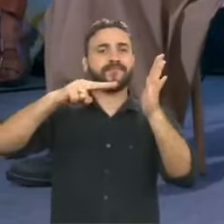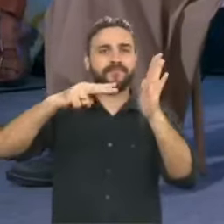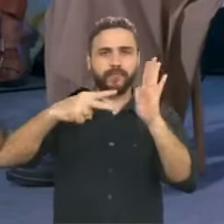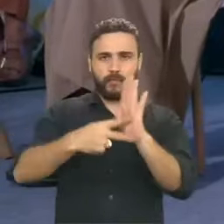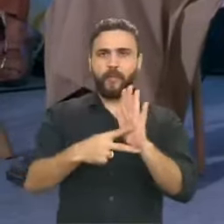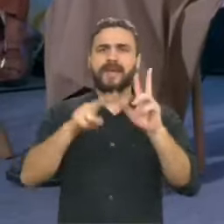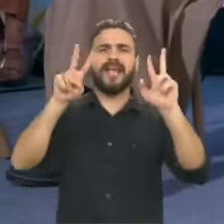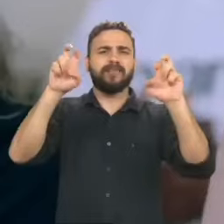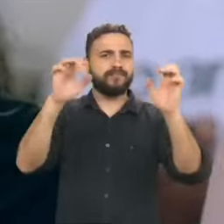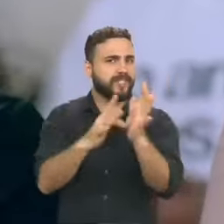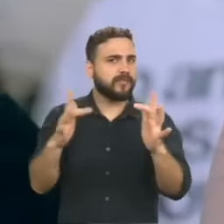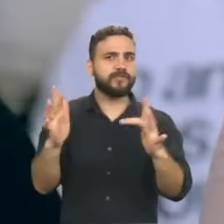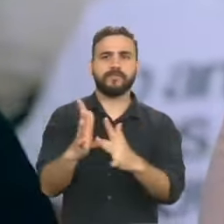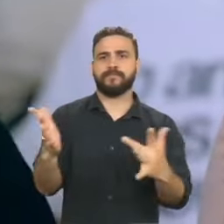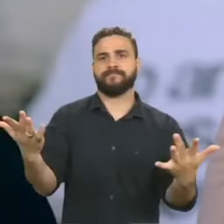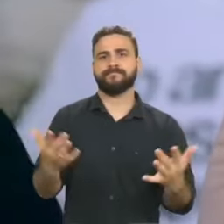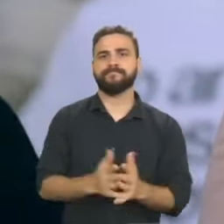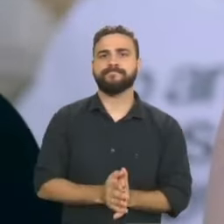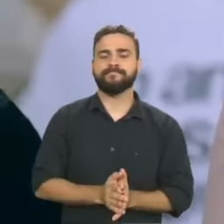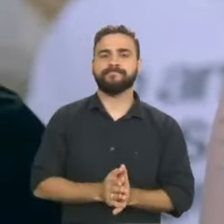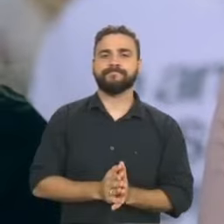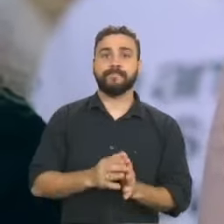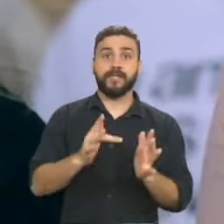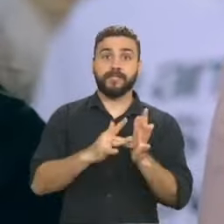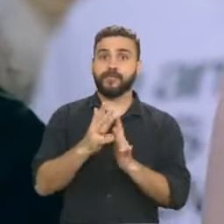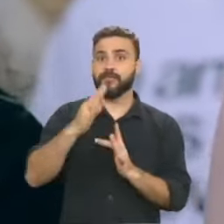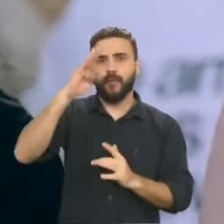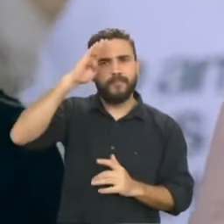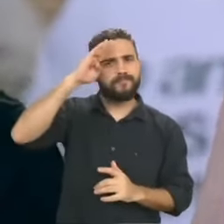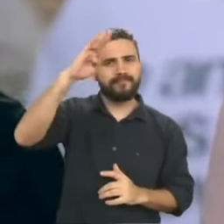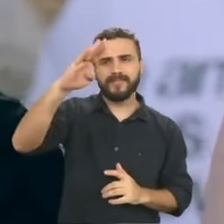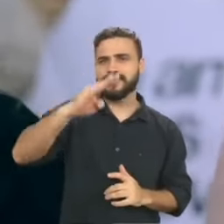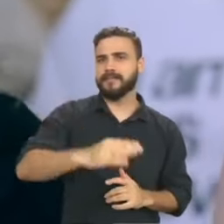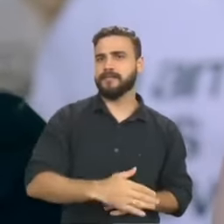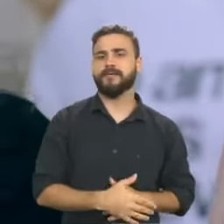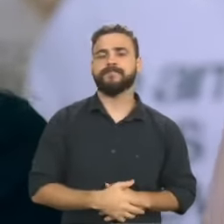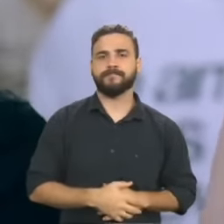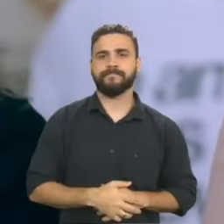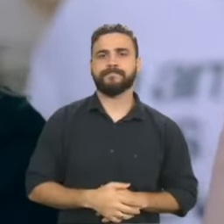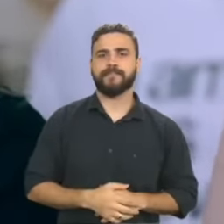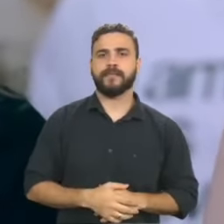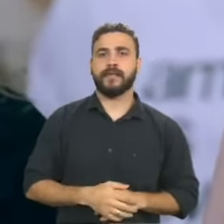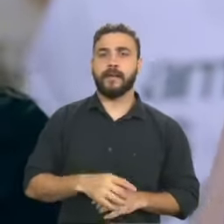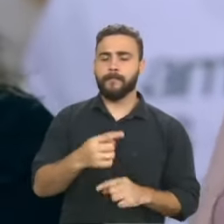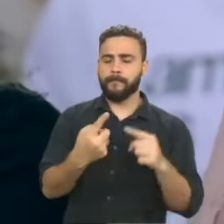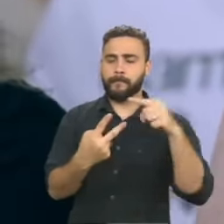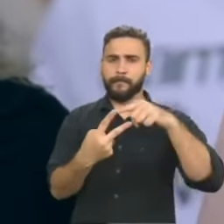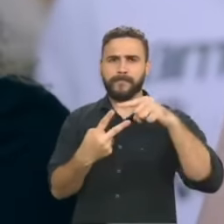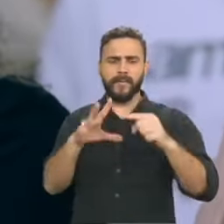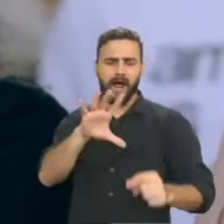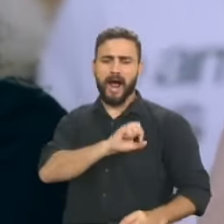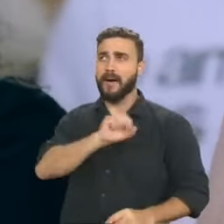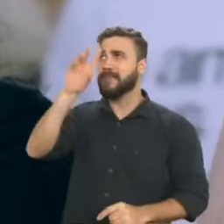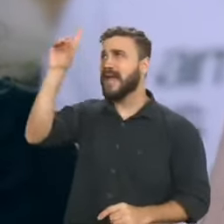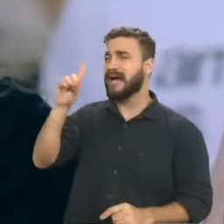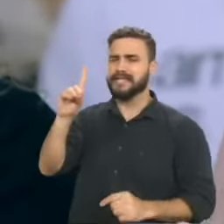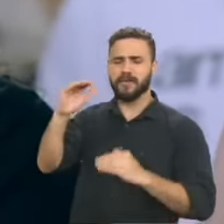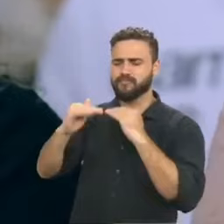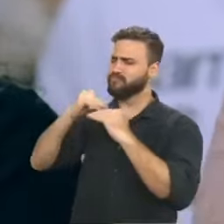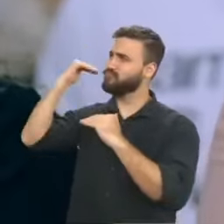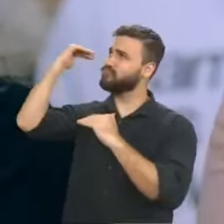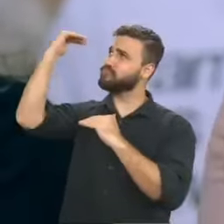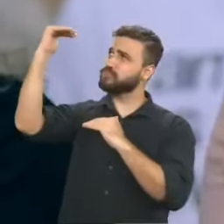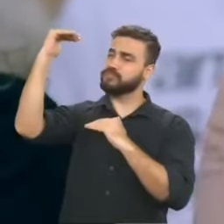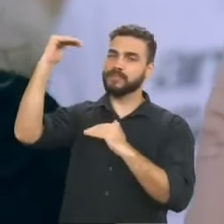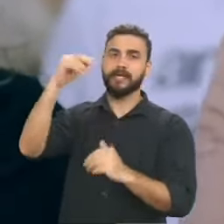O principal... Não sou eu que estou falando, Jesus falou, o principal, vocês têm que amar a Deus de todo o coração, de toda a alma, todo o